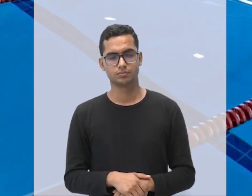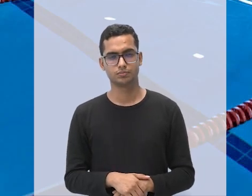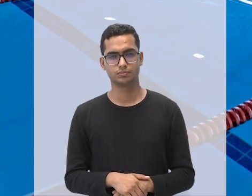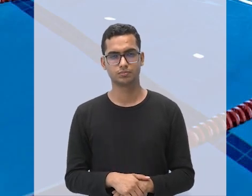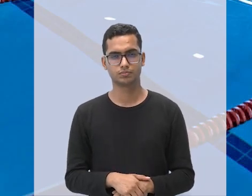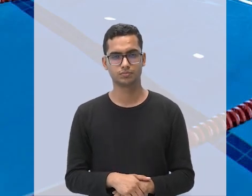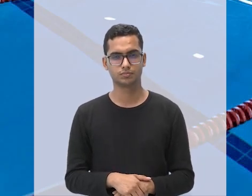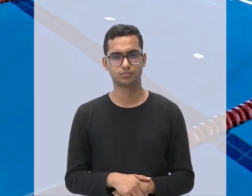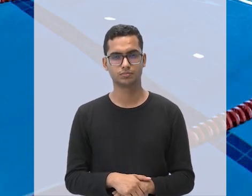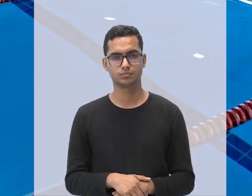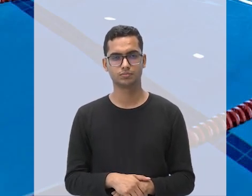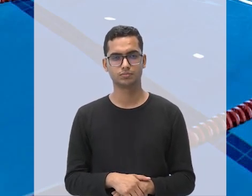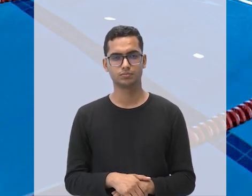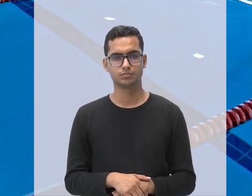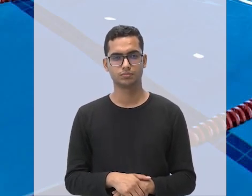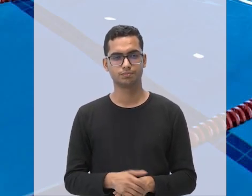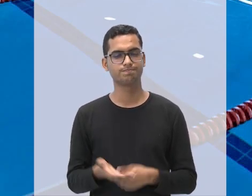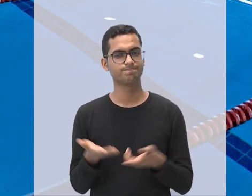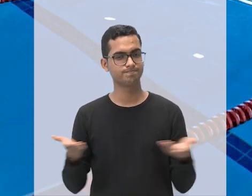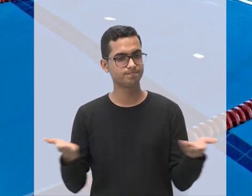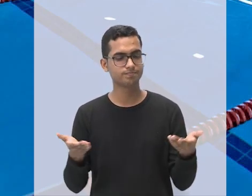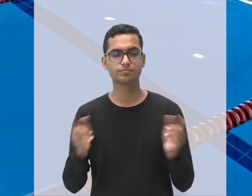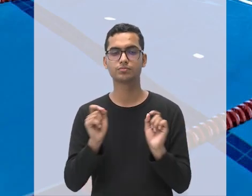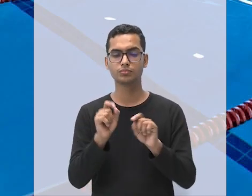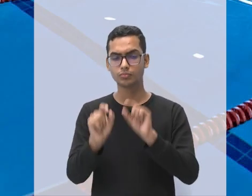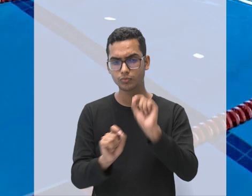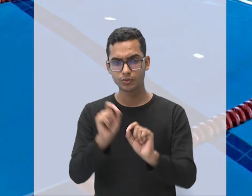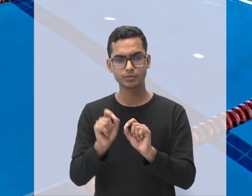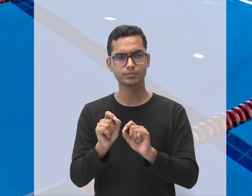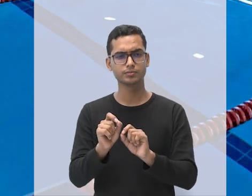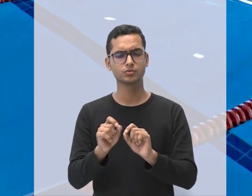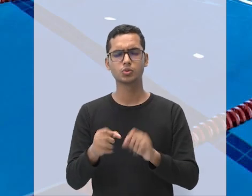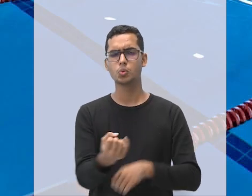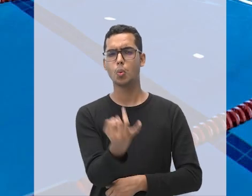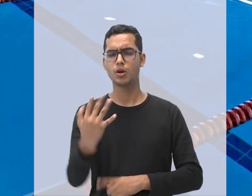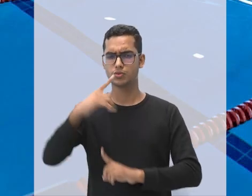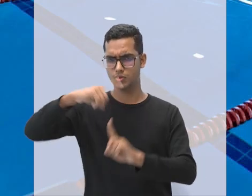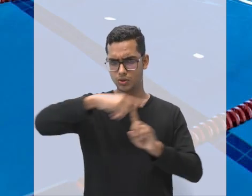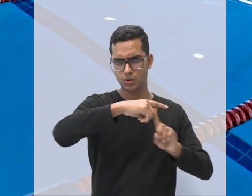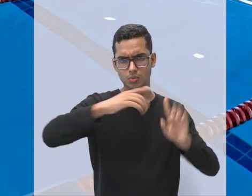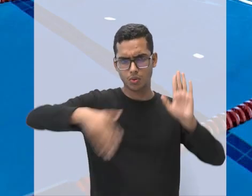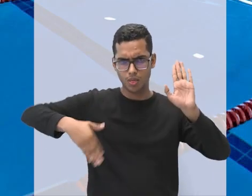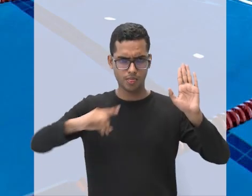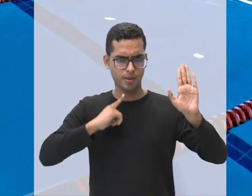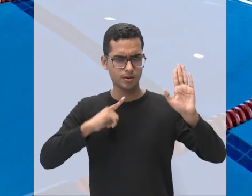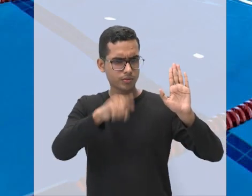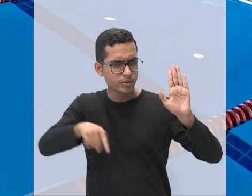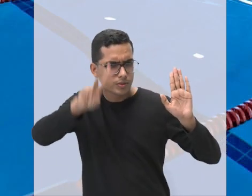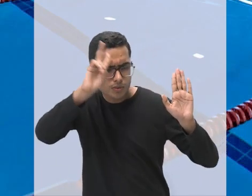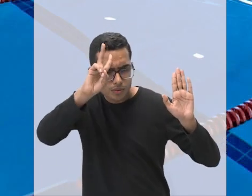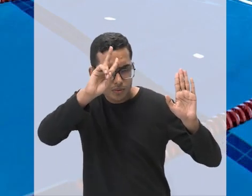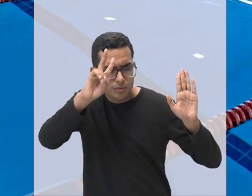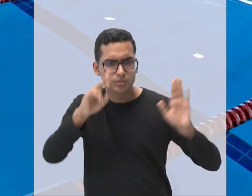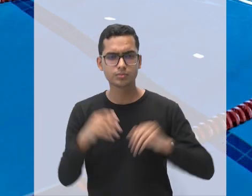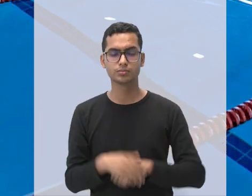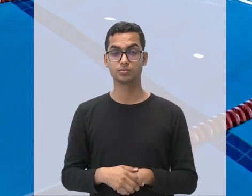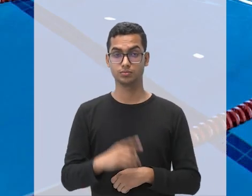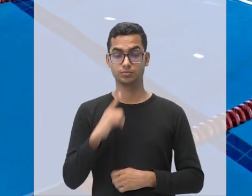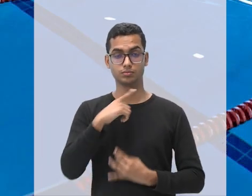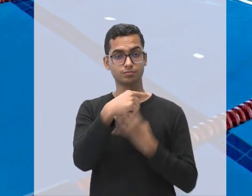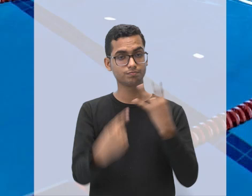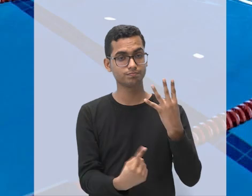dão dentro da piscina e para todo o andamento, certo? Então, aí, lembraram de todas essas informações?